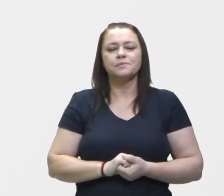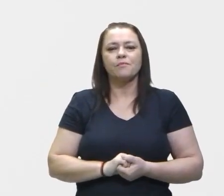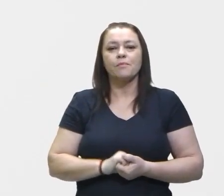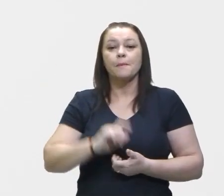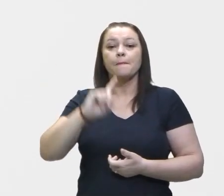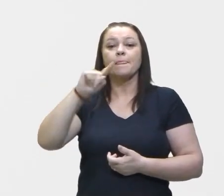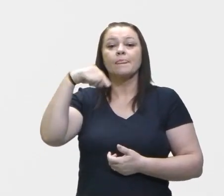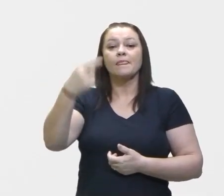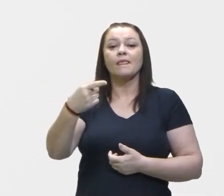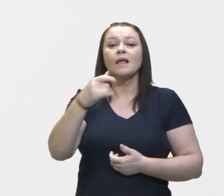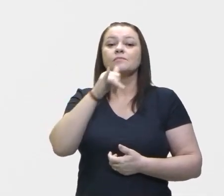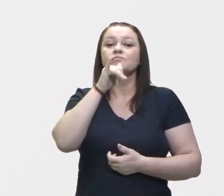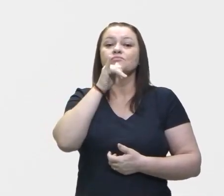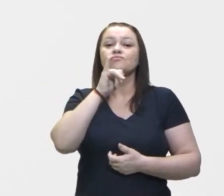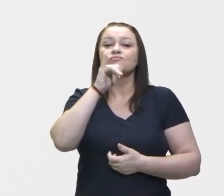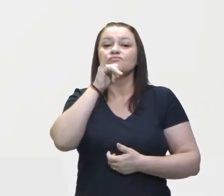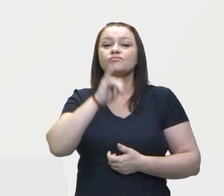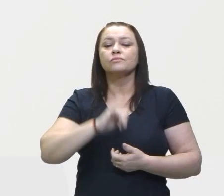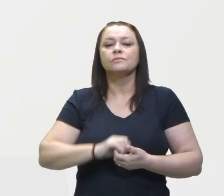próximo exemplo,